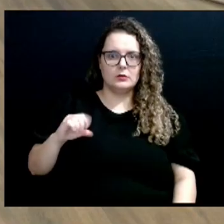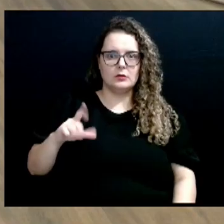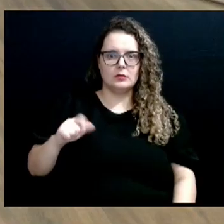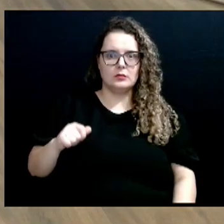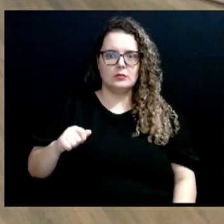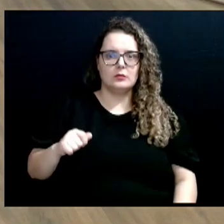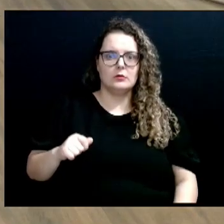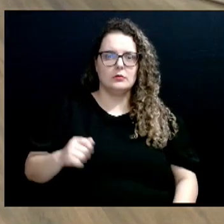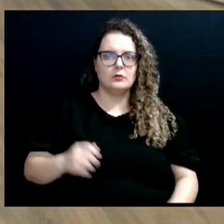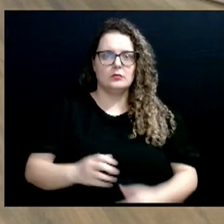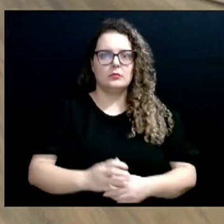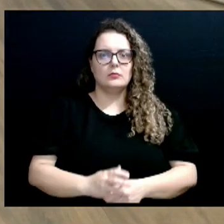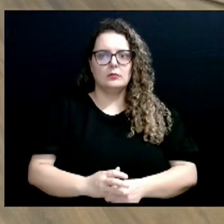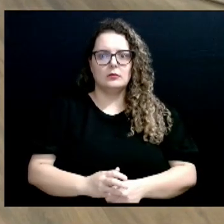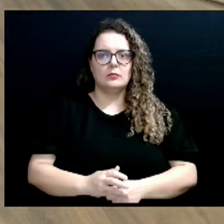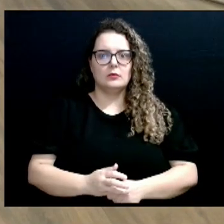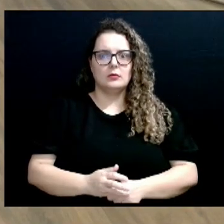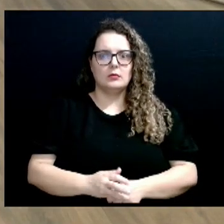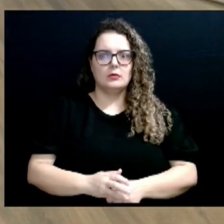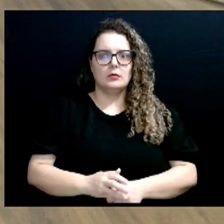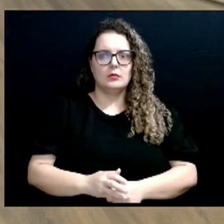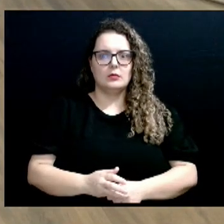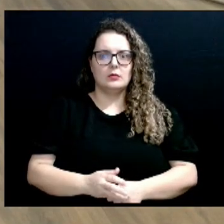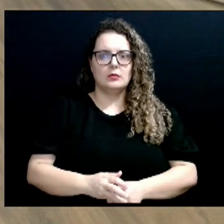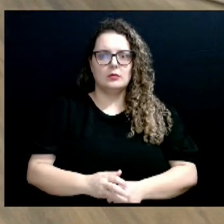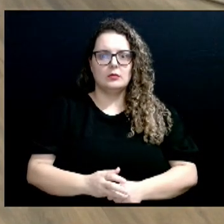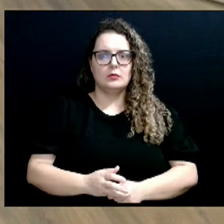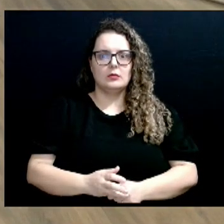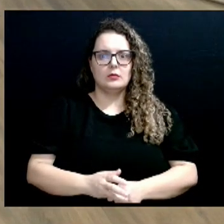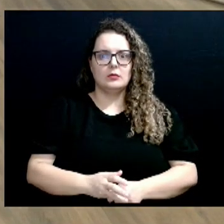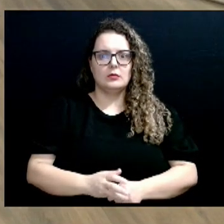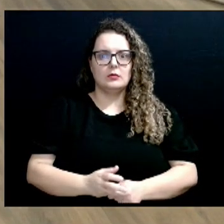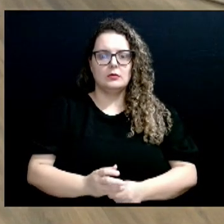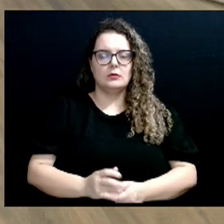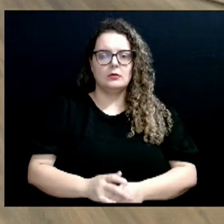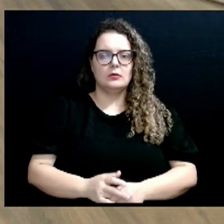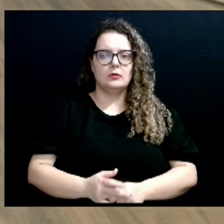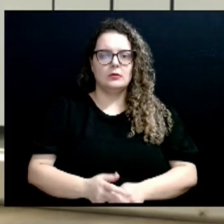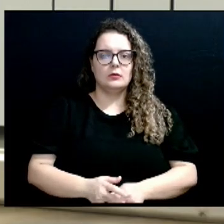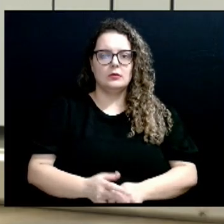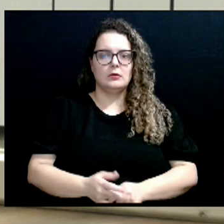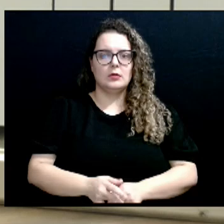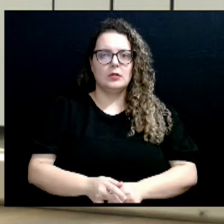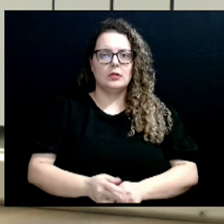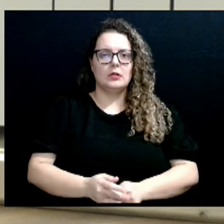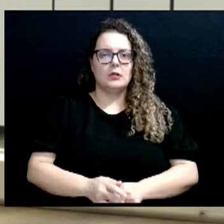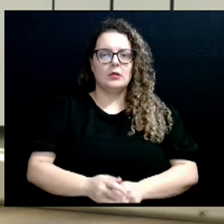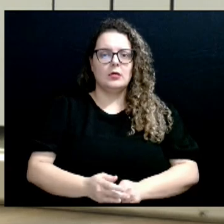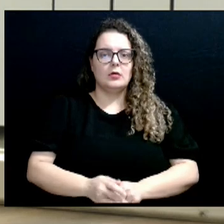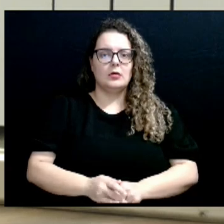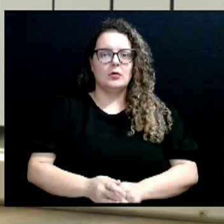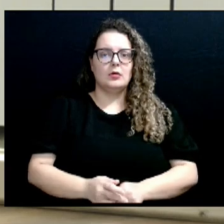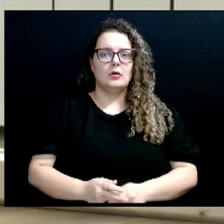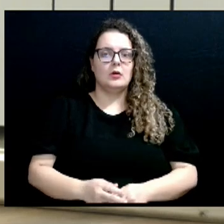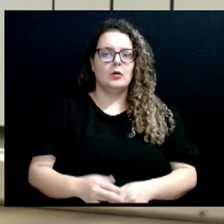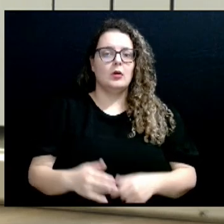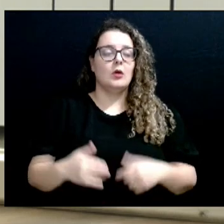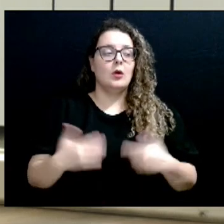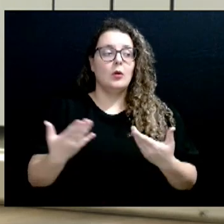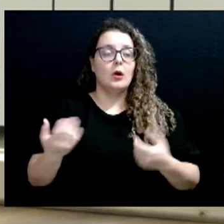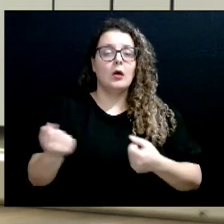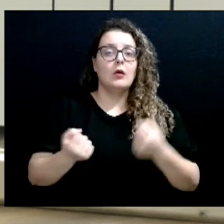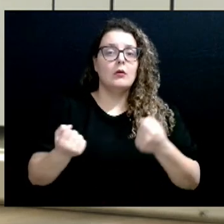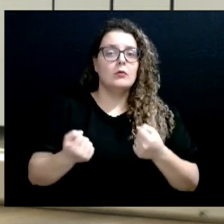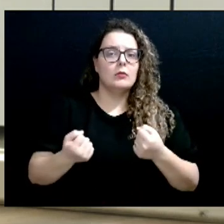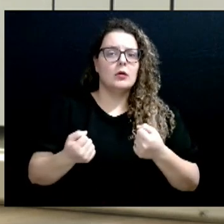de que forma esse possível motorista, ele vai fazer a prova em qual carro? Porque normalmente a gente vai